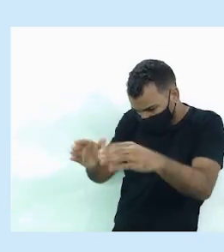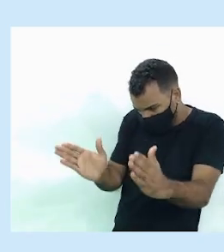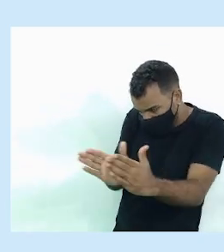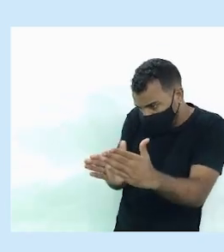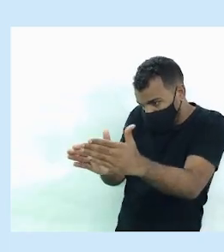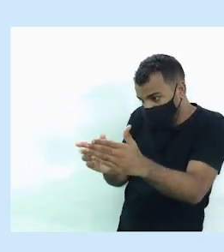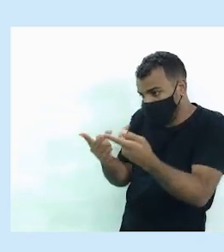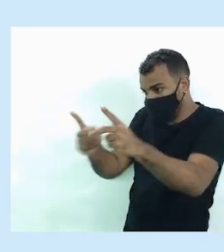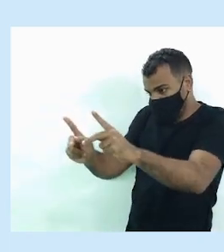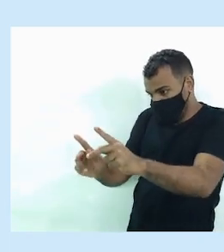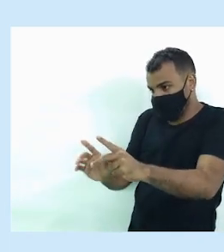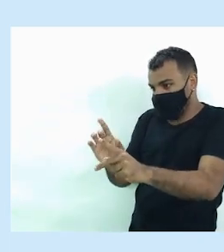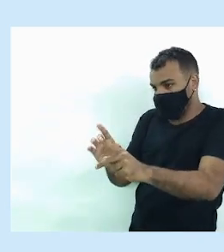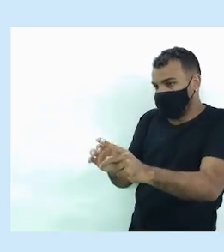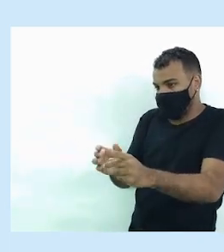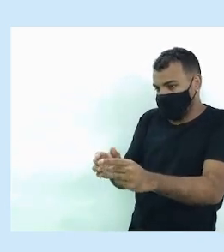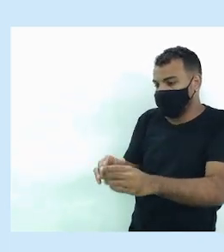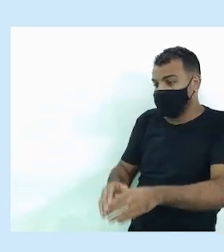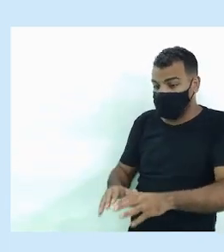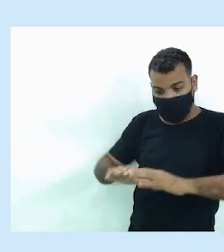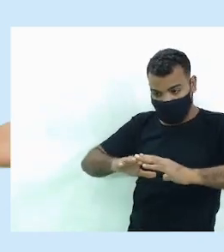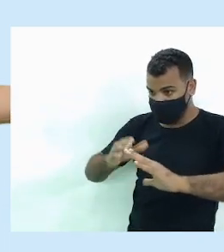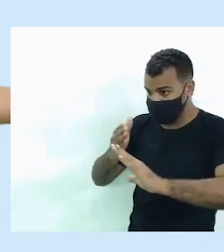tu, e o resto é meu, para mim.